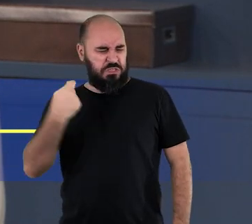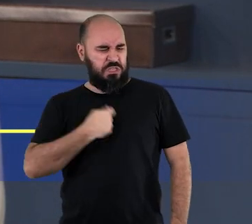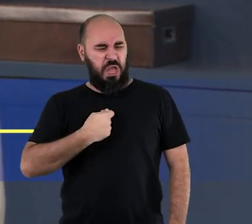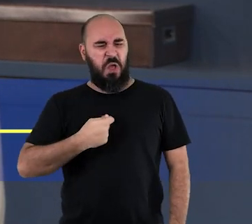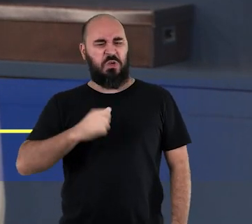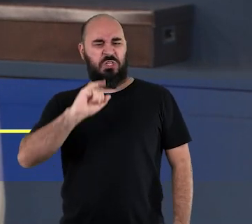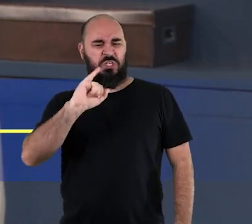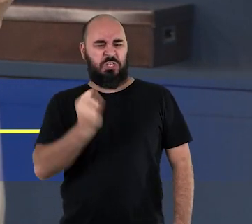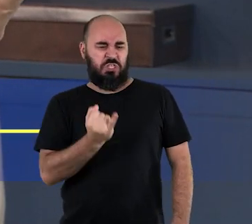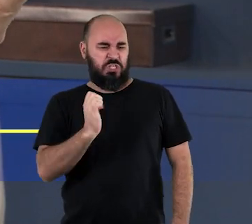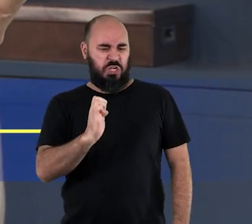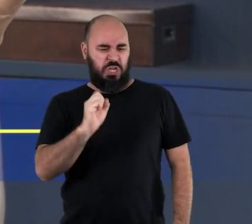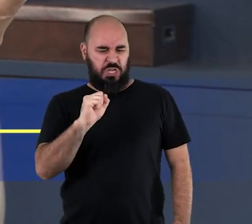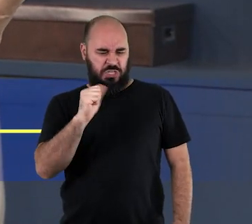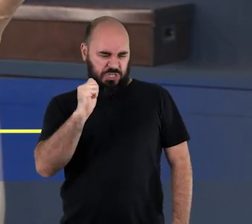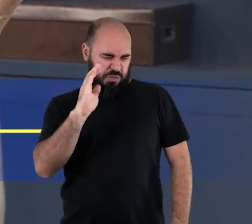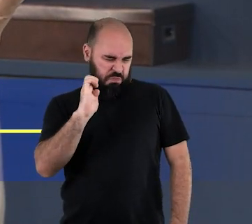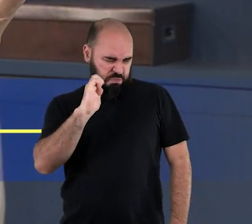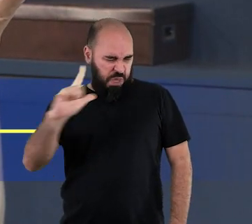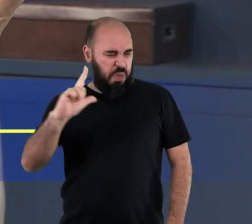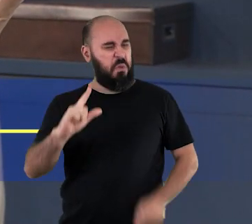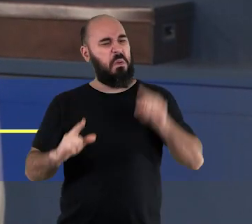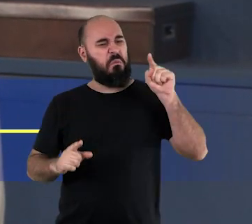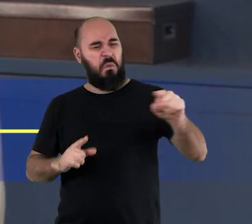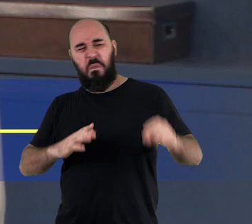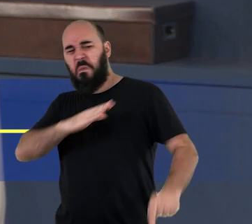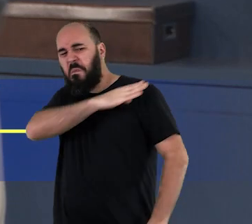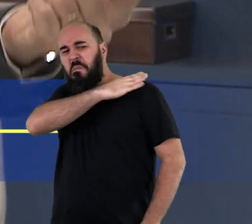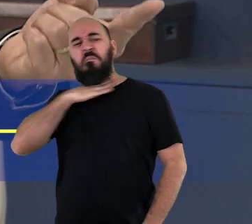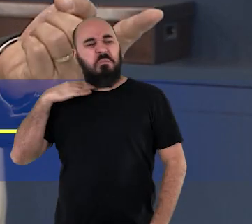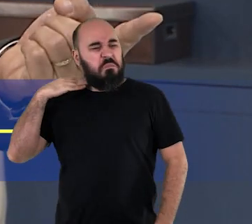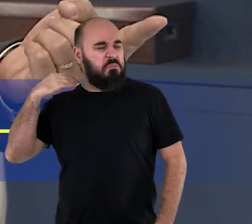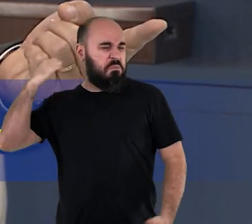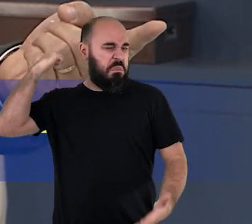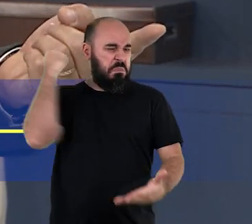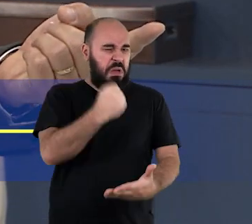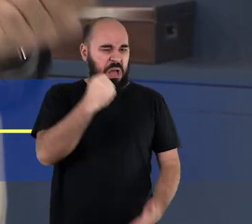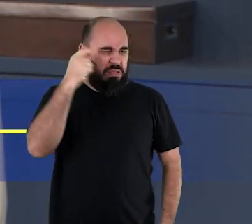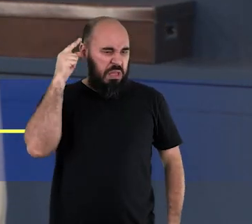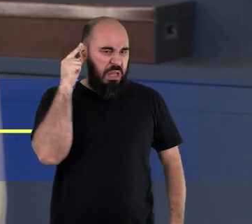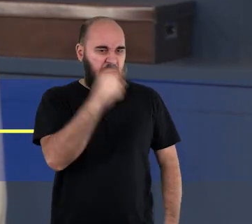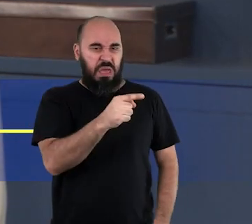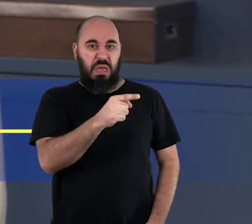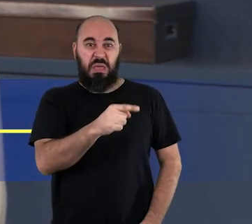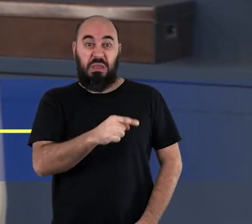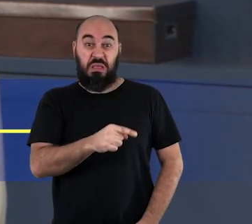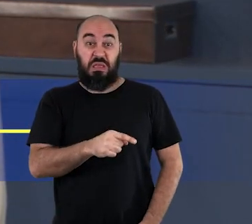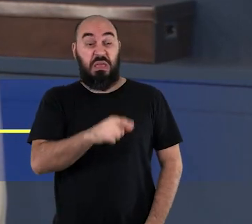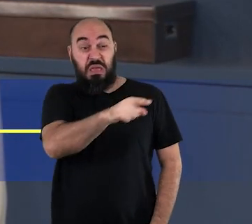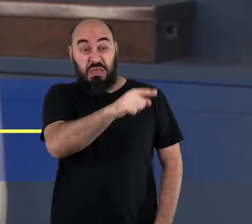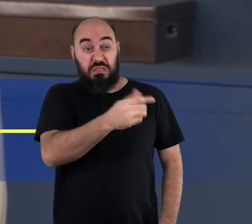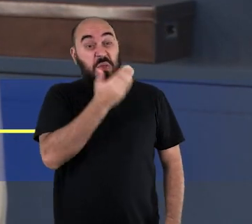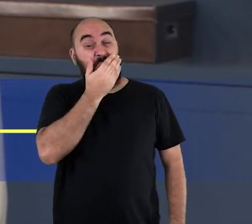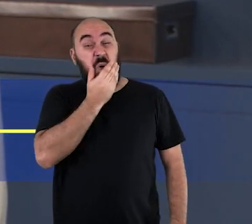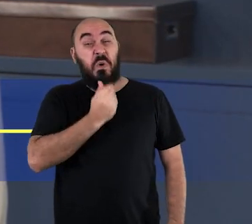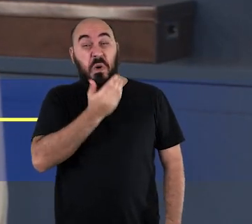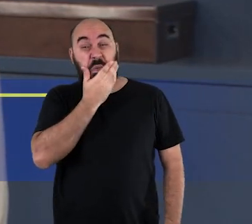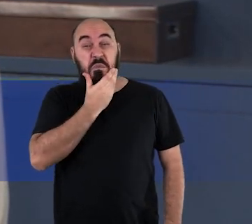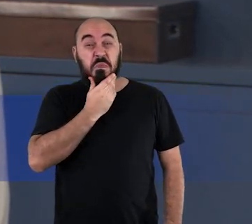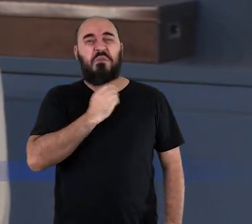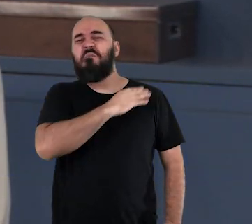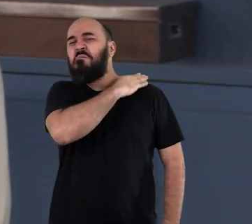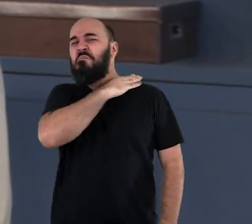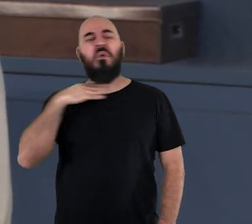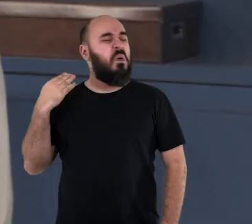se nas próximas 24 horas, se até amanhã, nesse horário, esse profeta não estiver